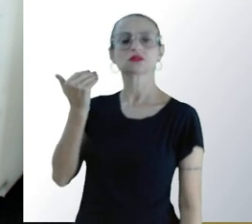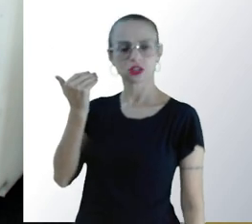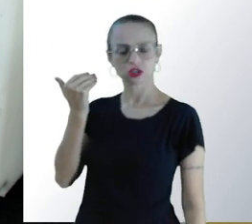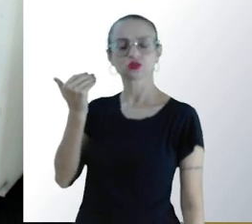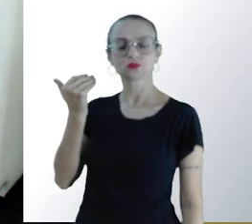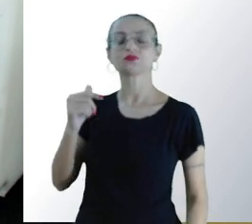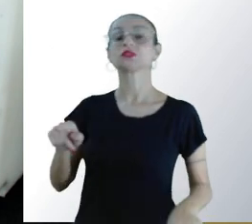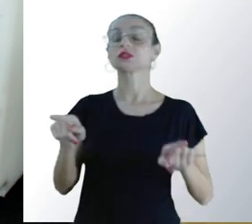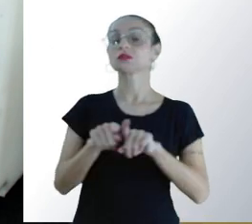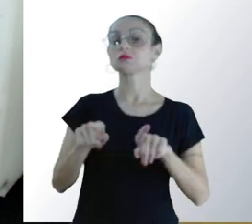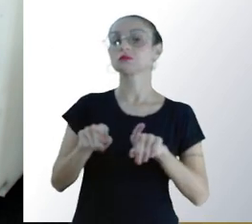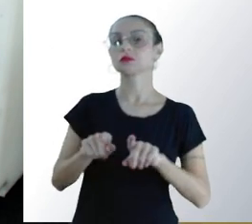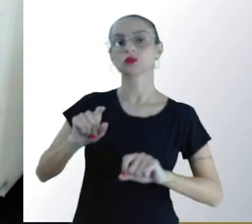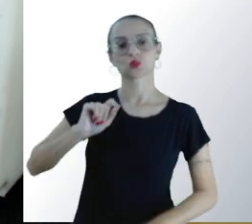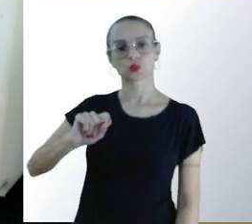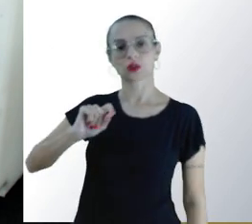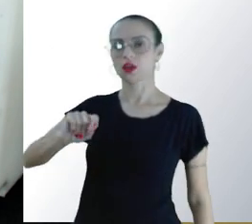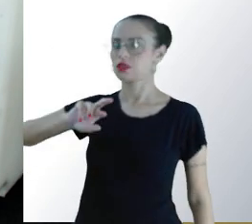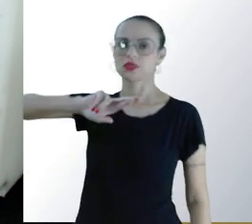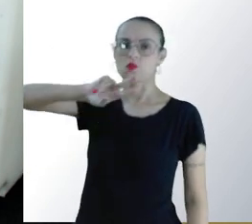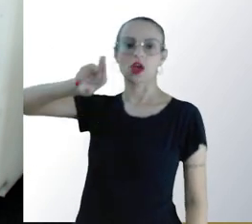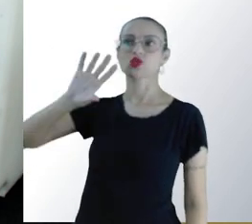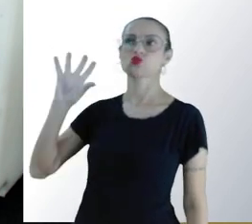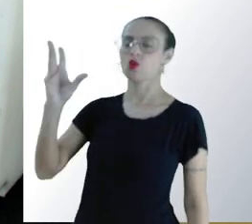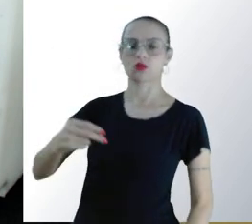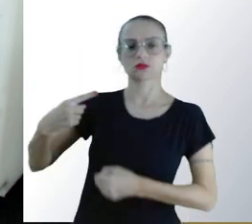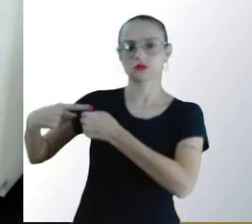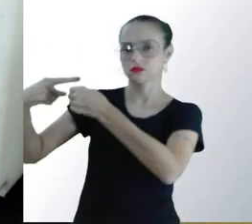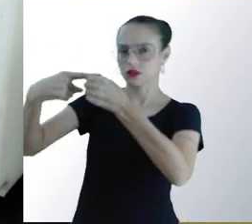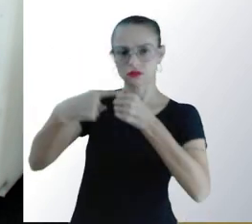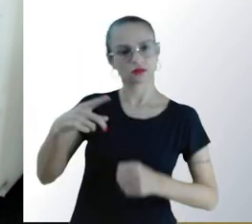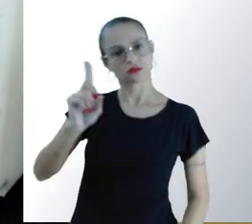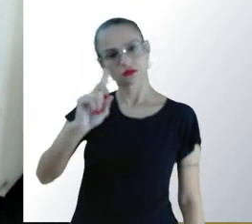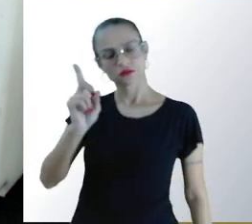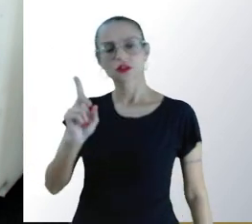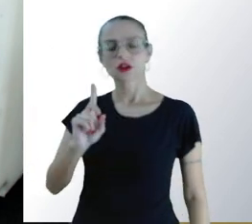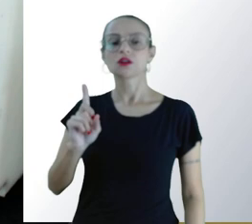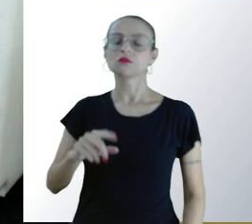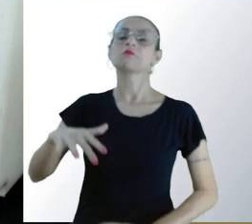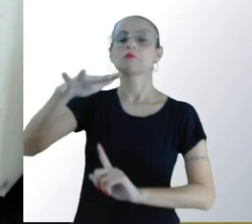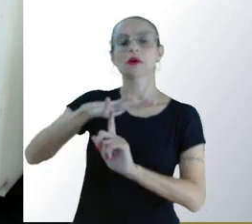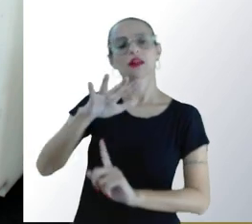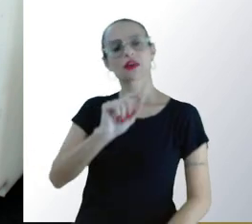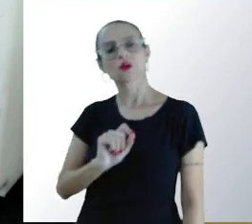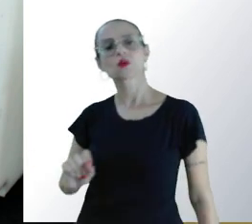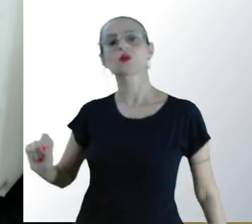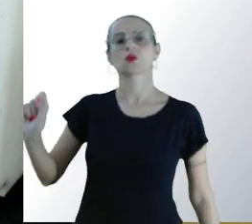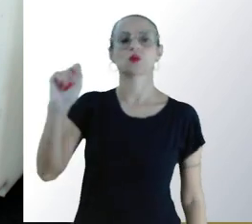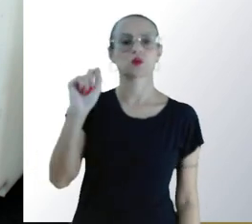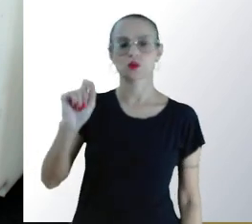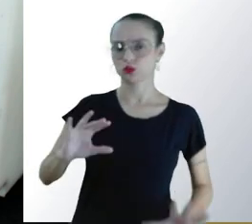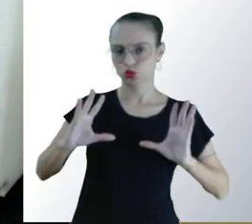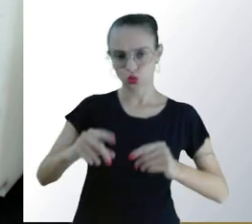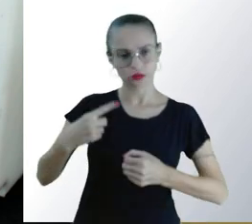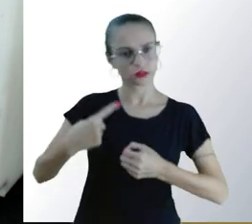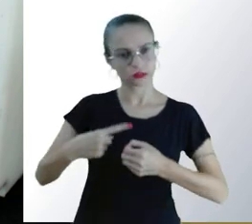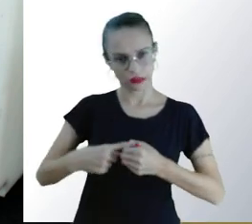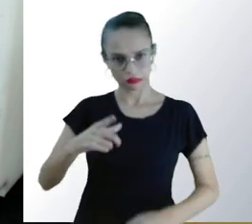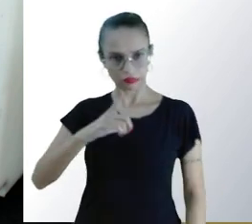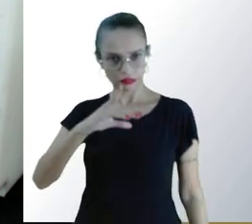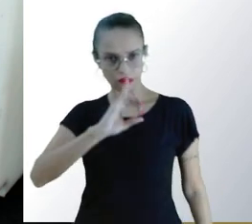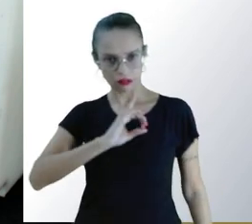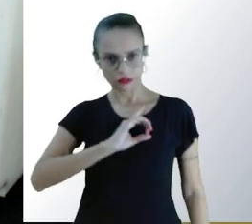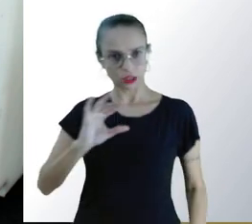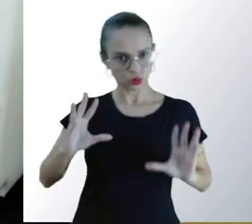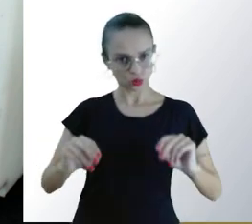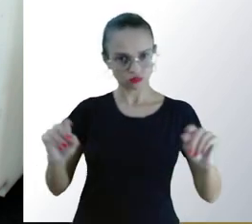com a lei, mas não são todas as cidades que têm, né, como se tratando de Paraná. Não há, nem todas as cidades têm delegacia do adolescente,